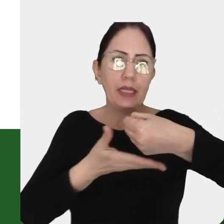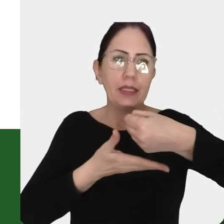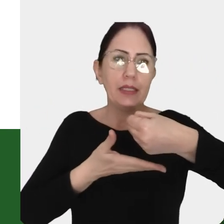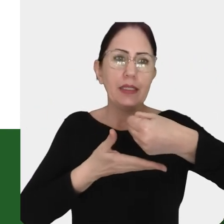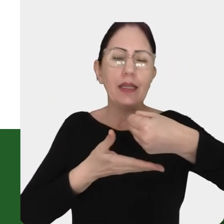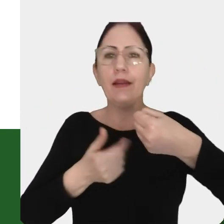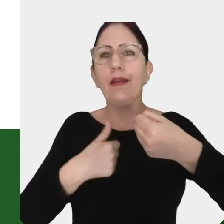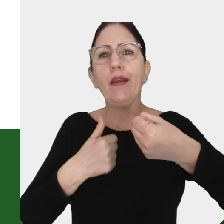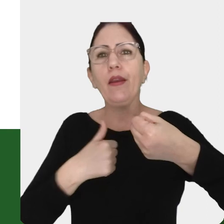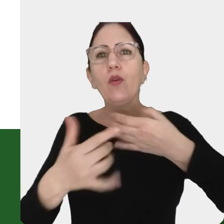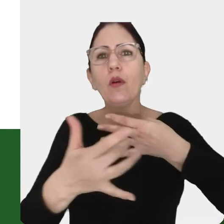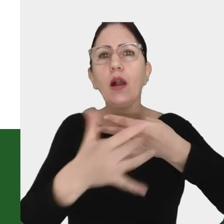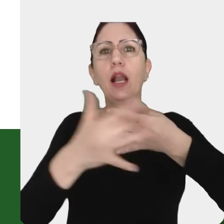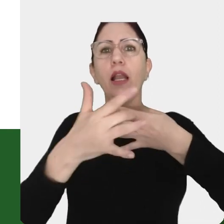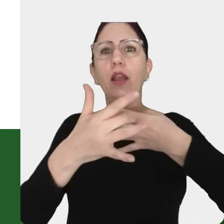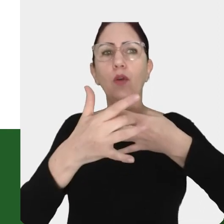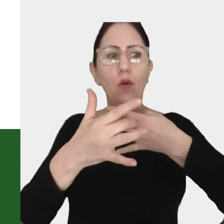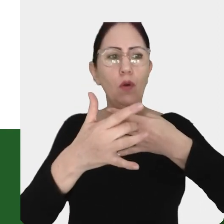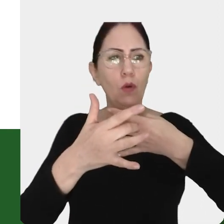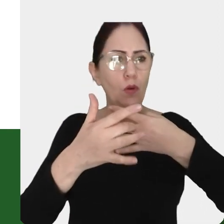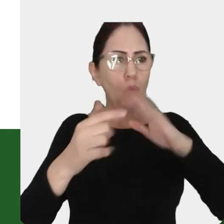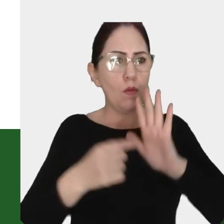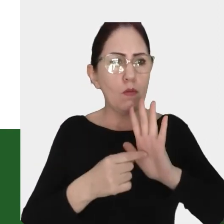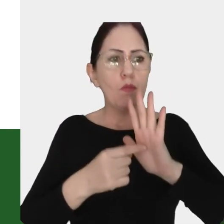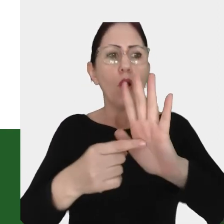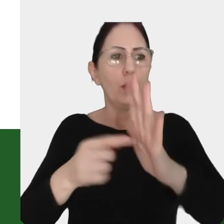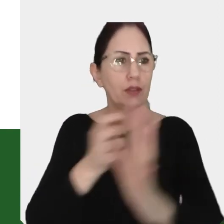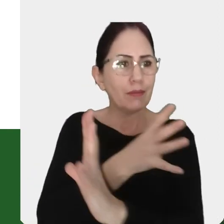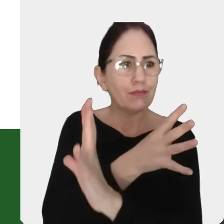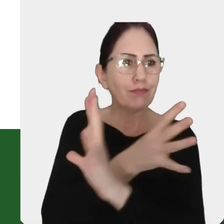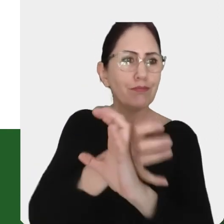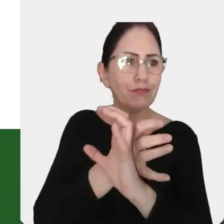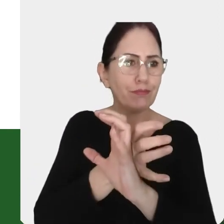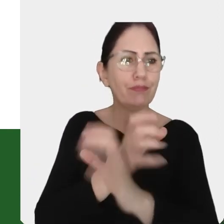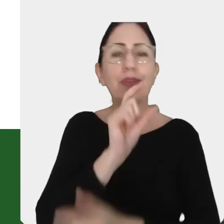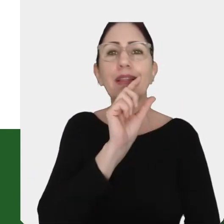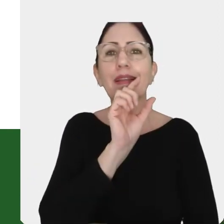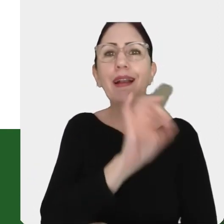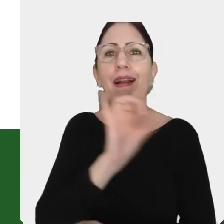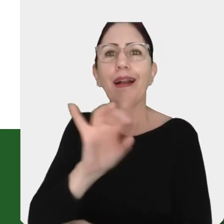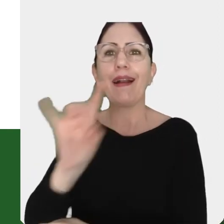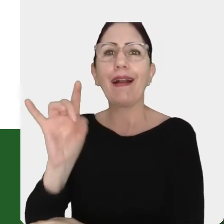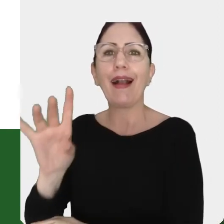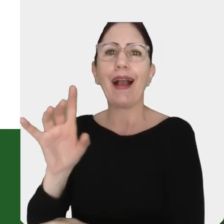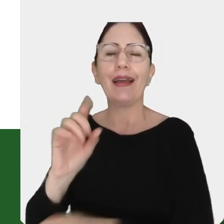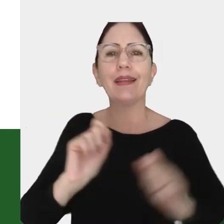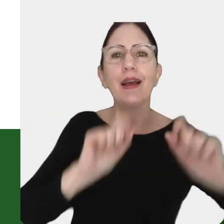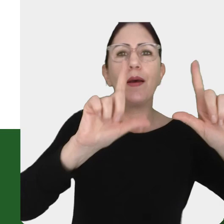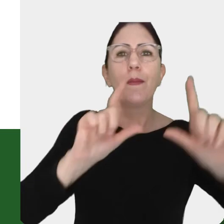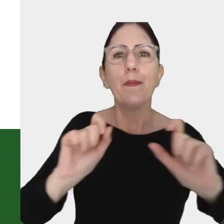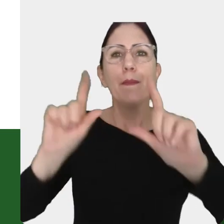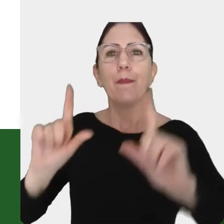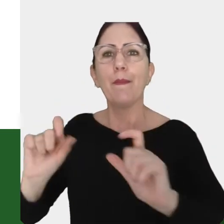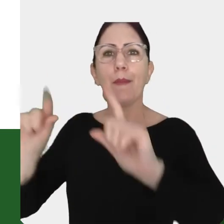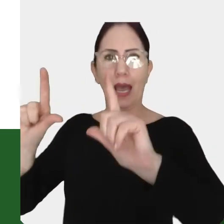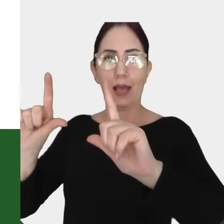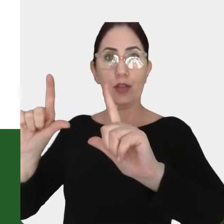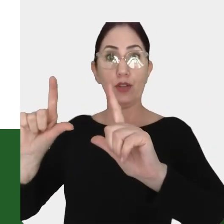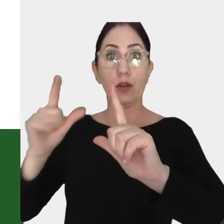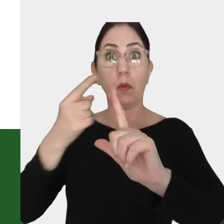basicamente o que está nessa imagem aqui, a gente fazer o esqueleto de cada página. É só fazendo isso que a gente tem ideia